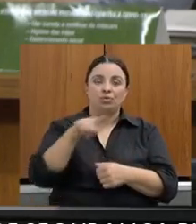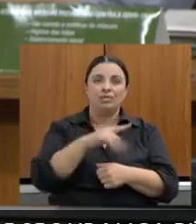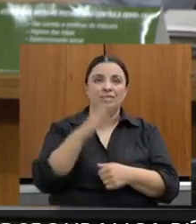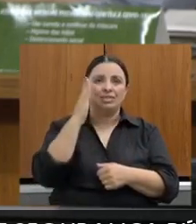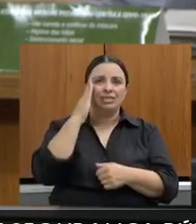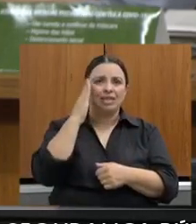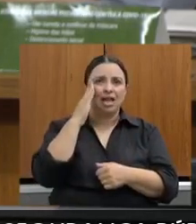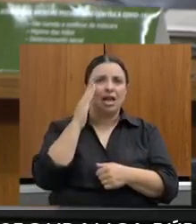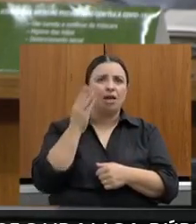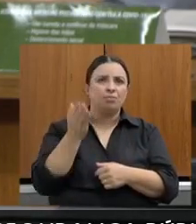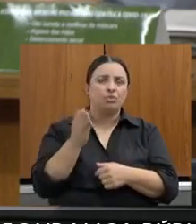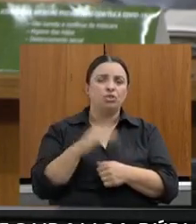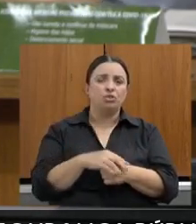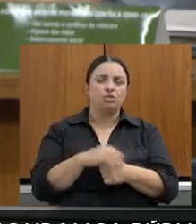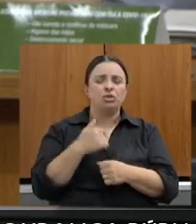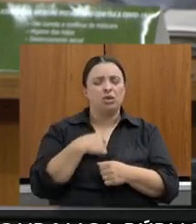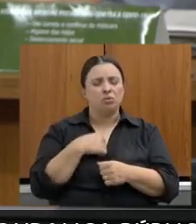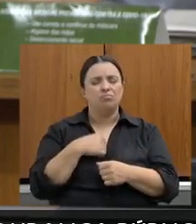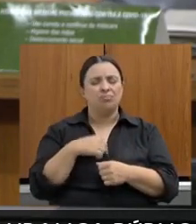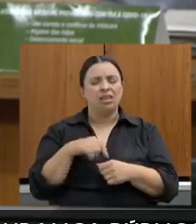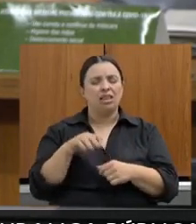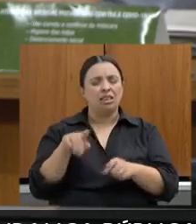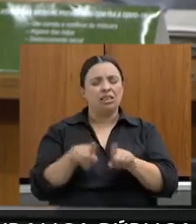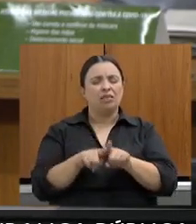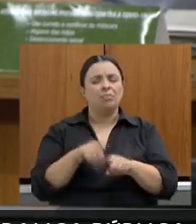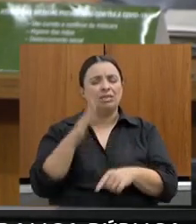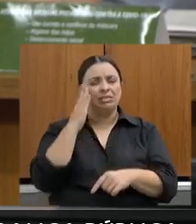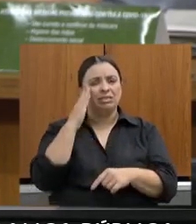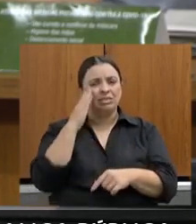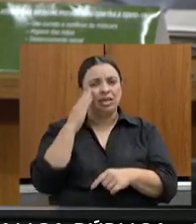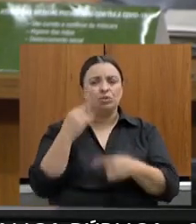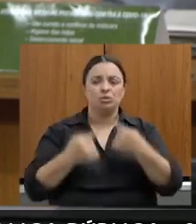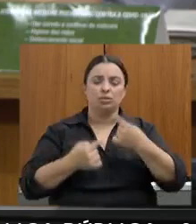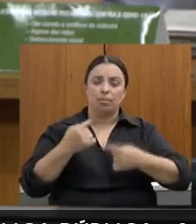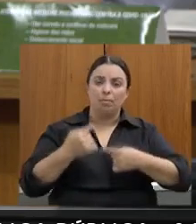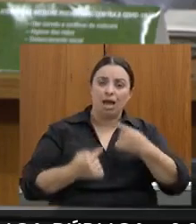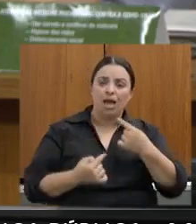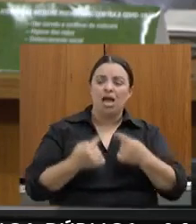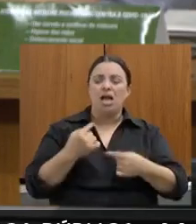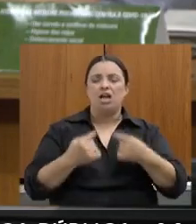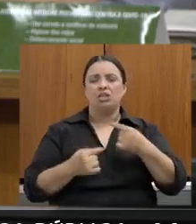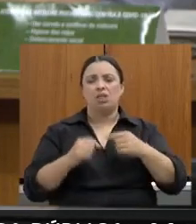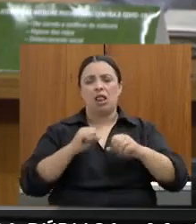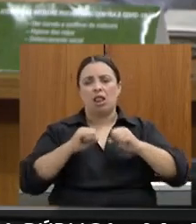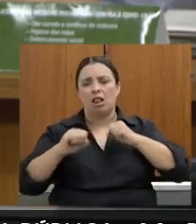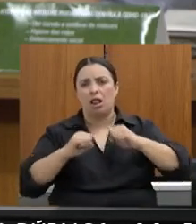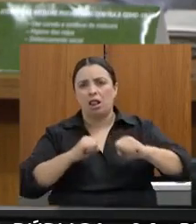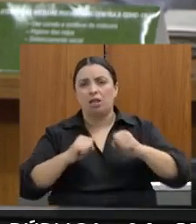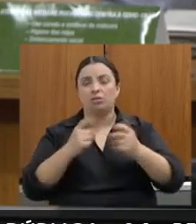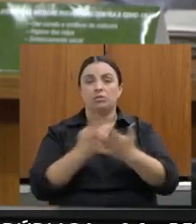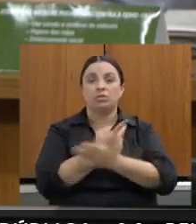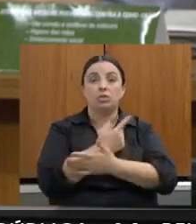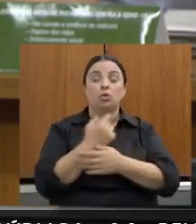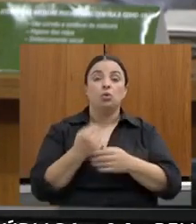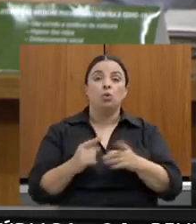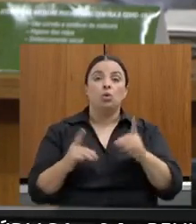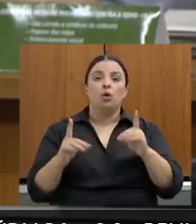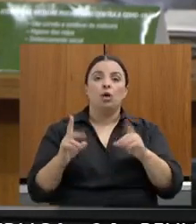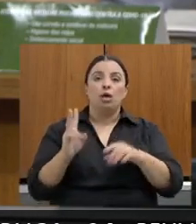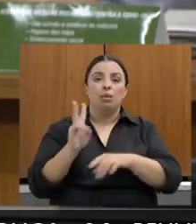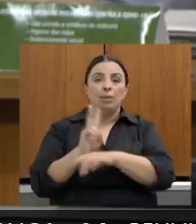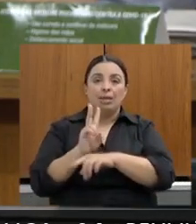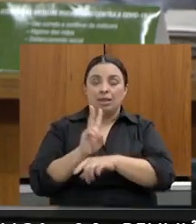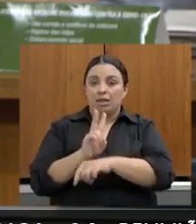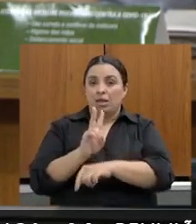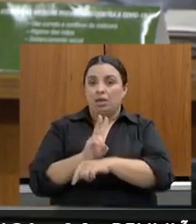conhecimento dos debates e das discussões já ocorridas a respeito do plantão digital na Polícia